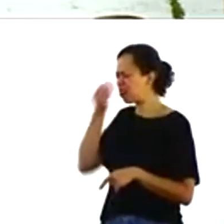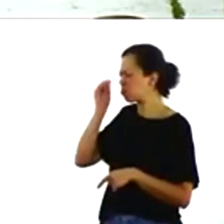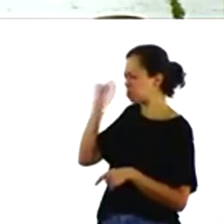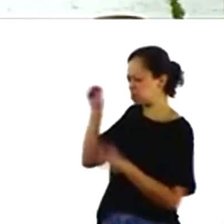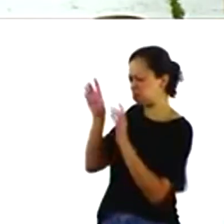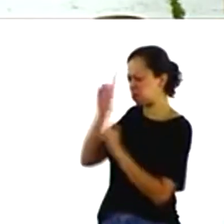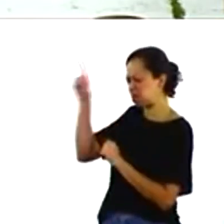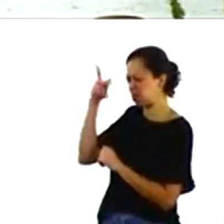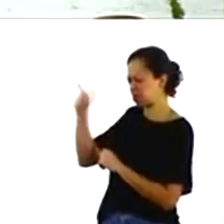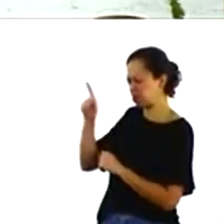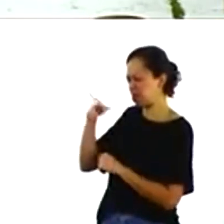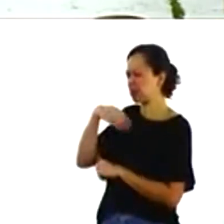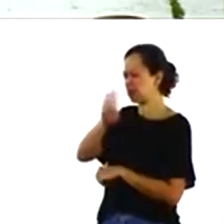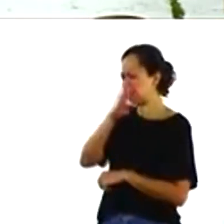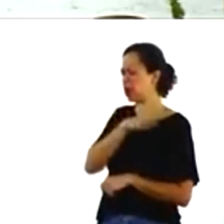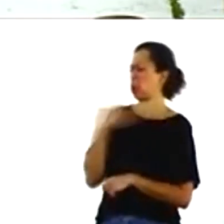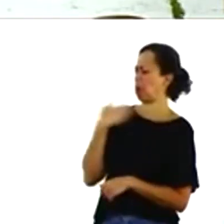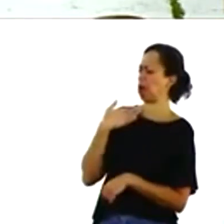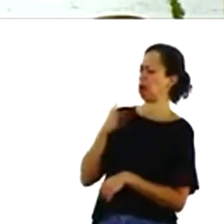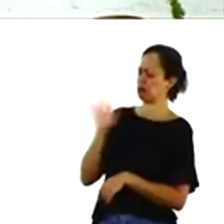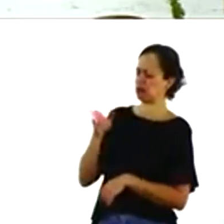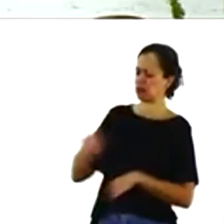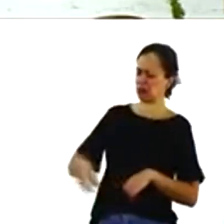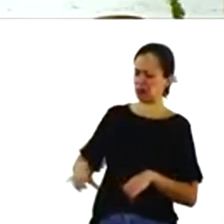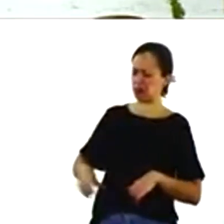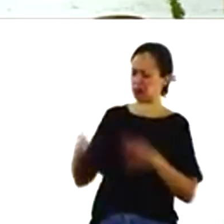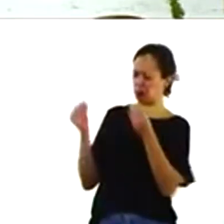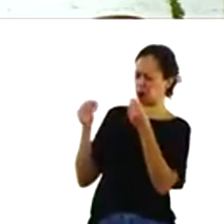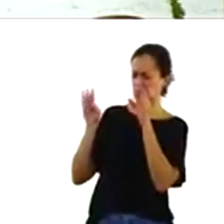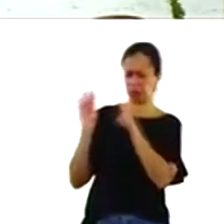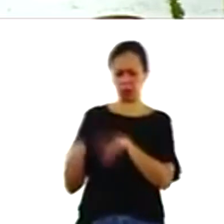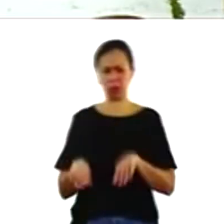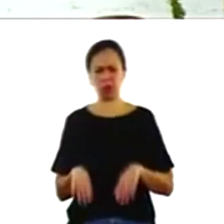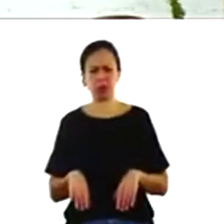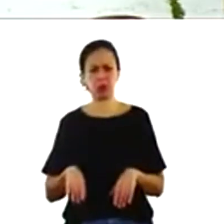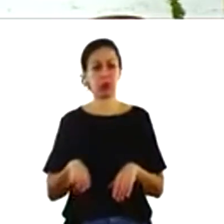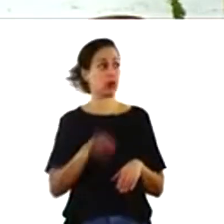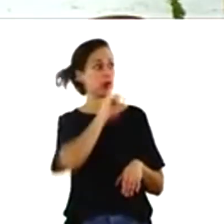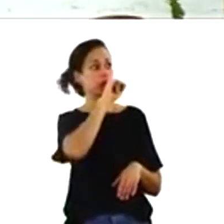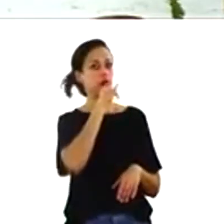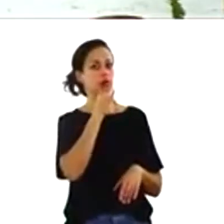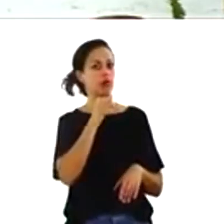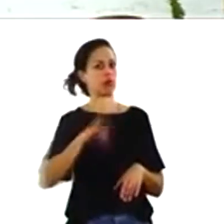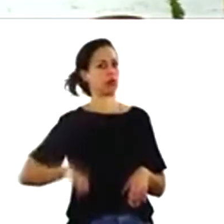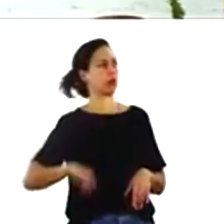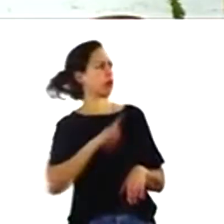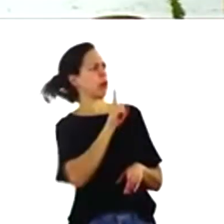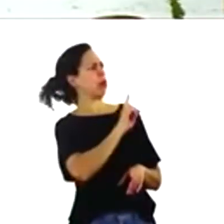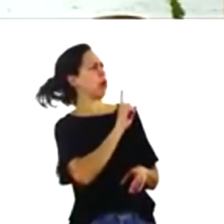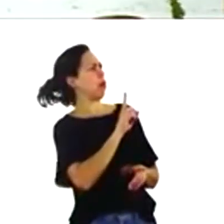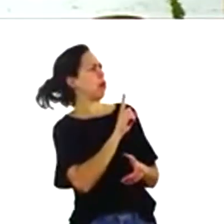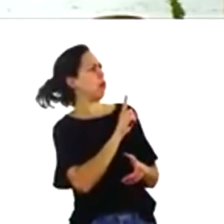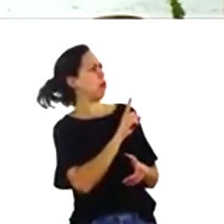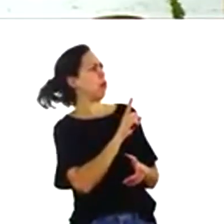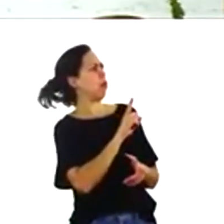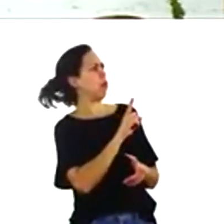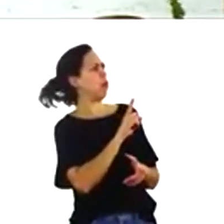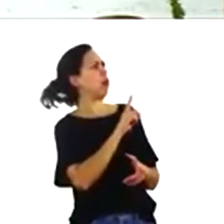Nós recebemos de Deus o bem, agora não vamos receber o mal. Então